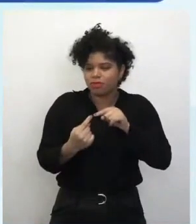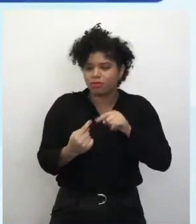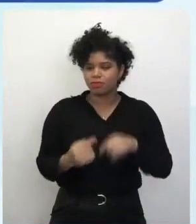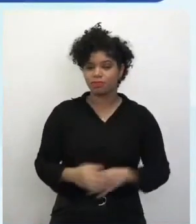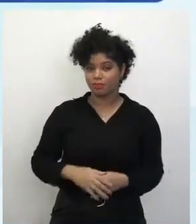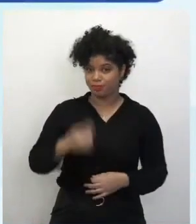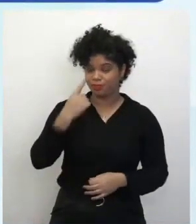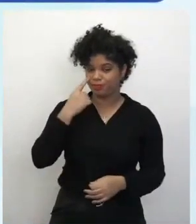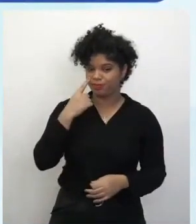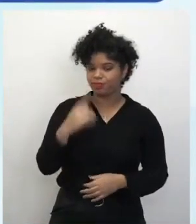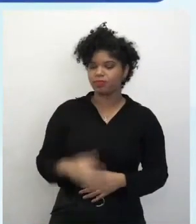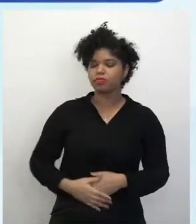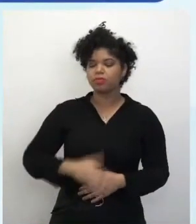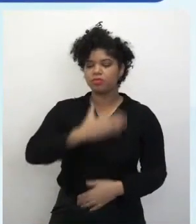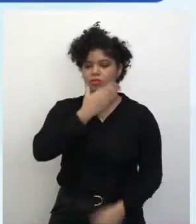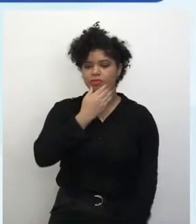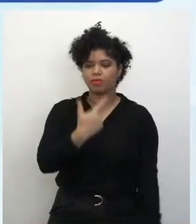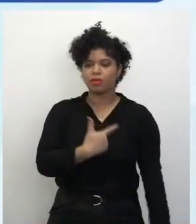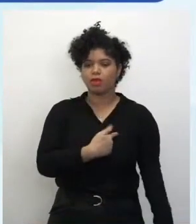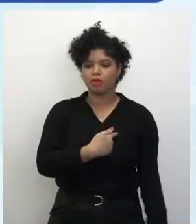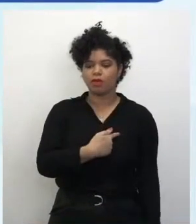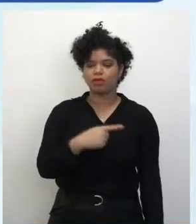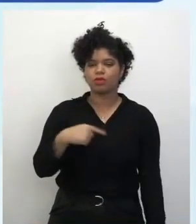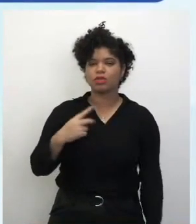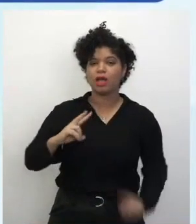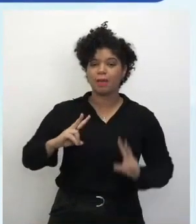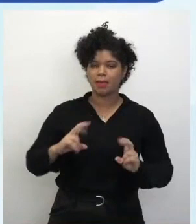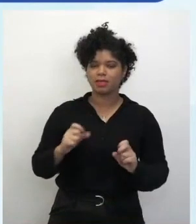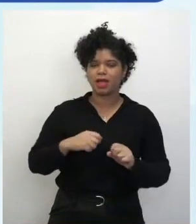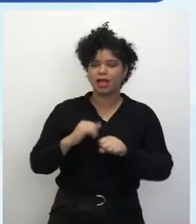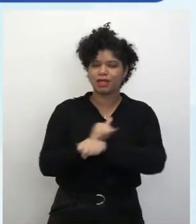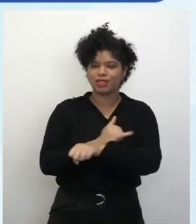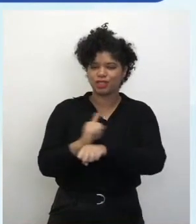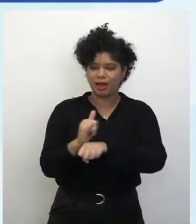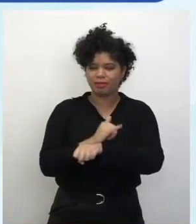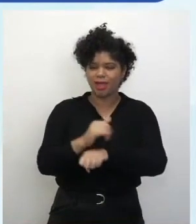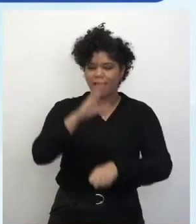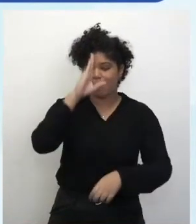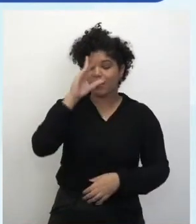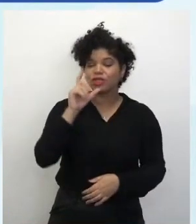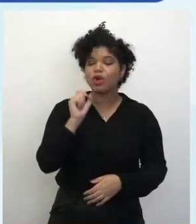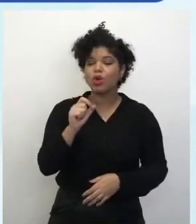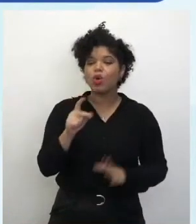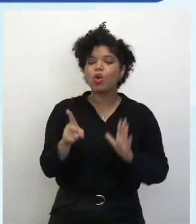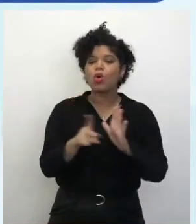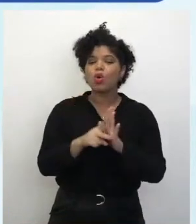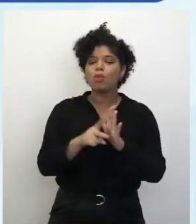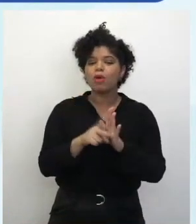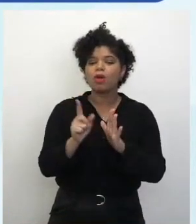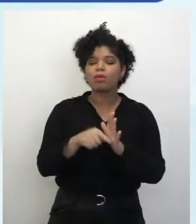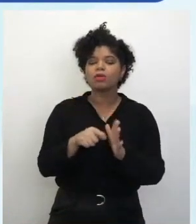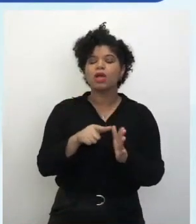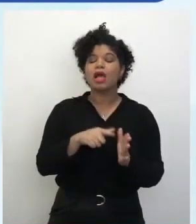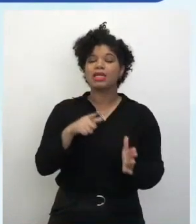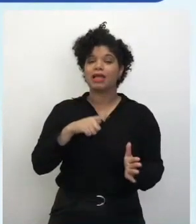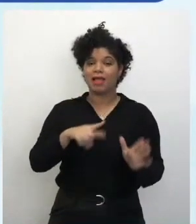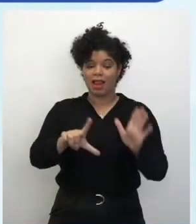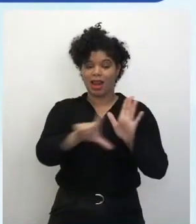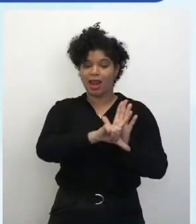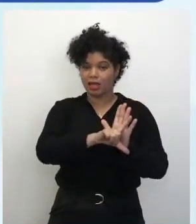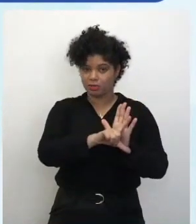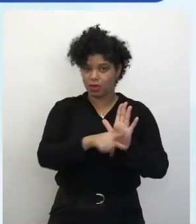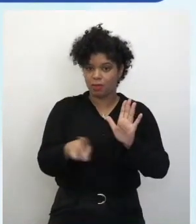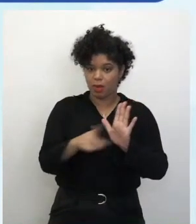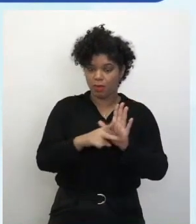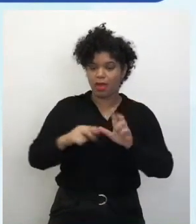volta volta que quando a gente fala tu Vargas a gente percebe que Como manobra a gente tem principalmente a consolidação das leis de trabalho